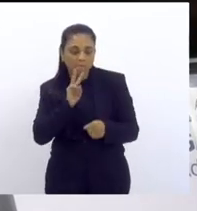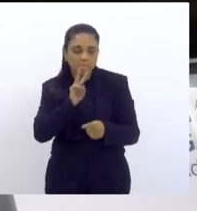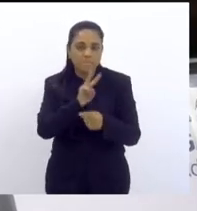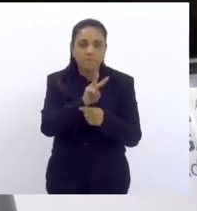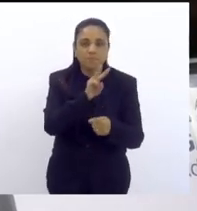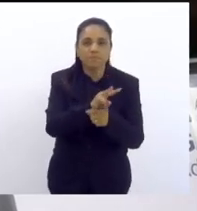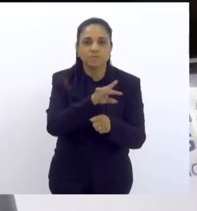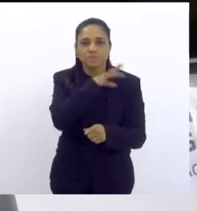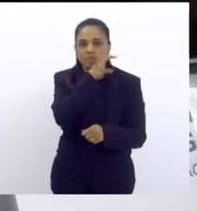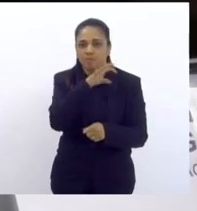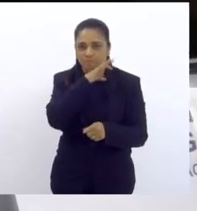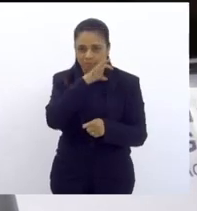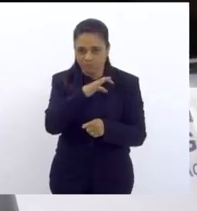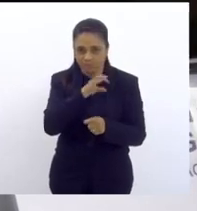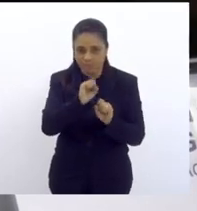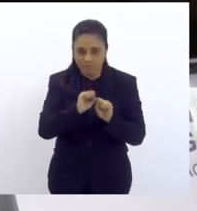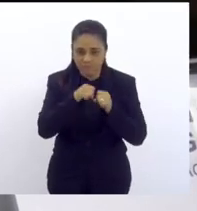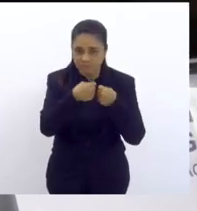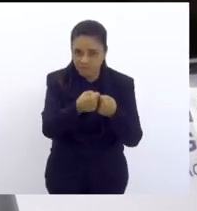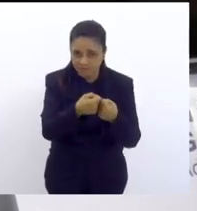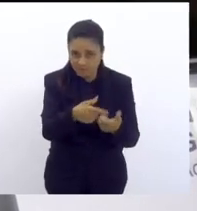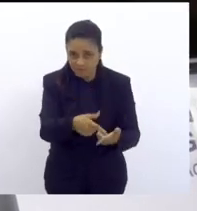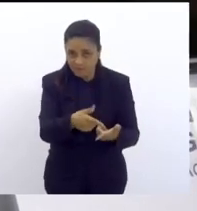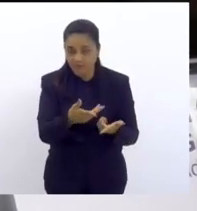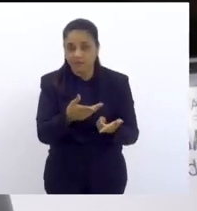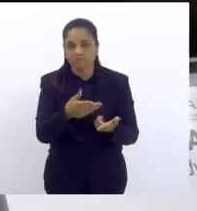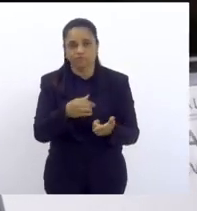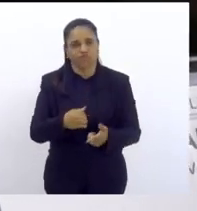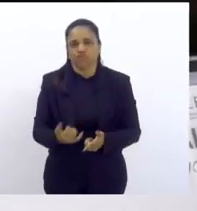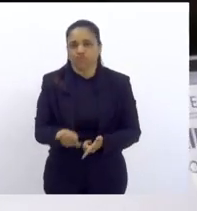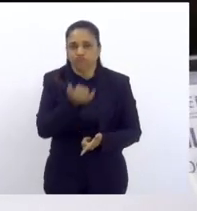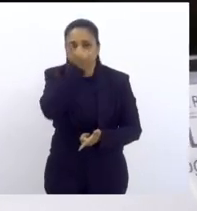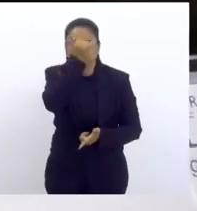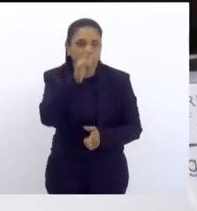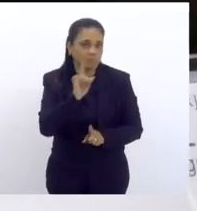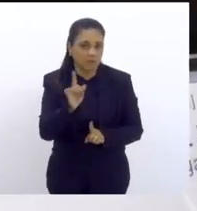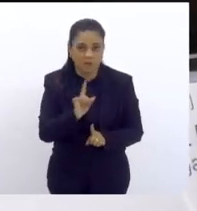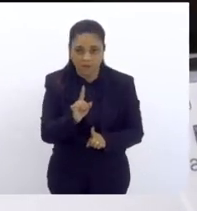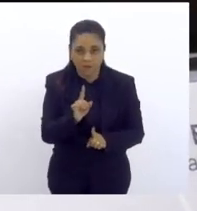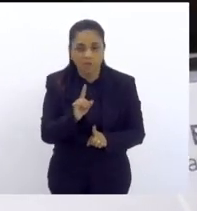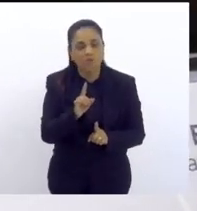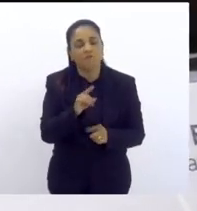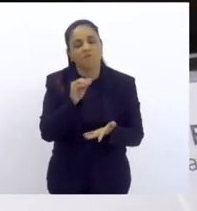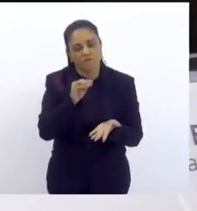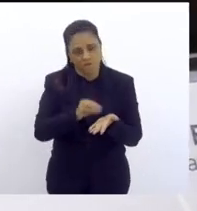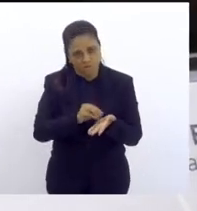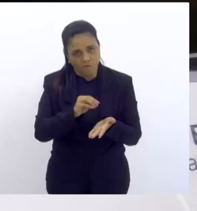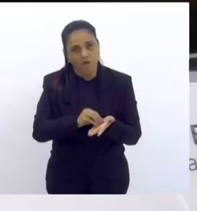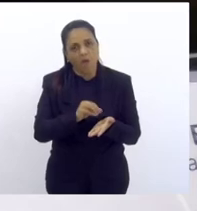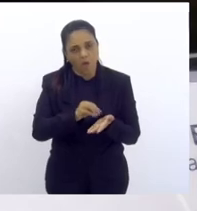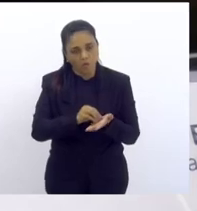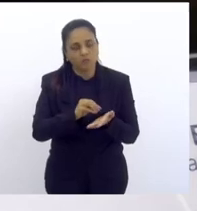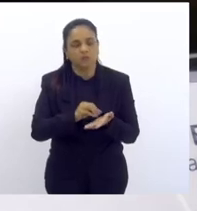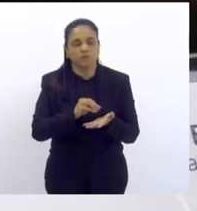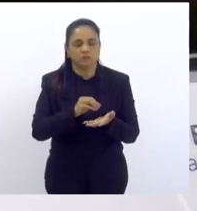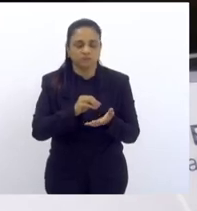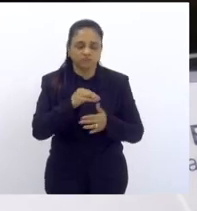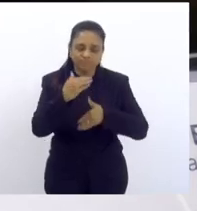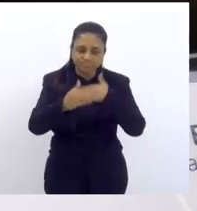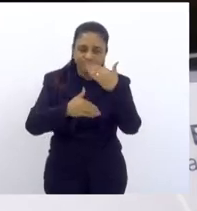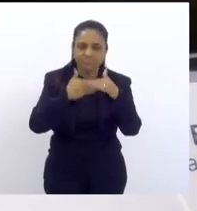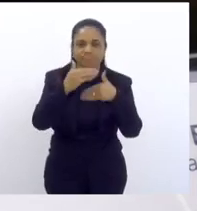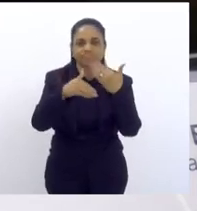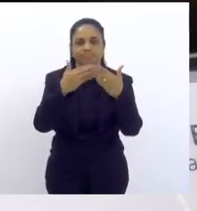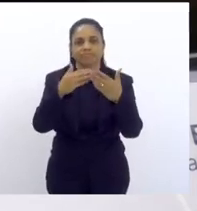animal mas não podemos nos enganar ainda não construímos Um Mundo Melhor para